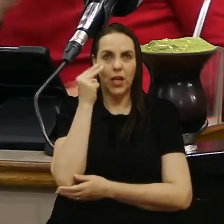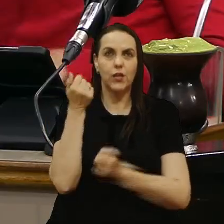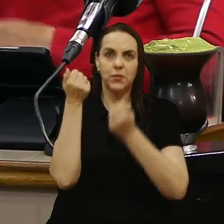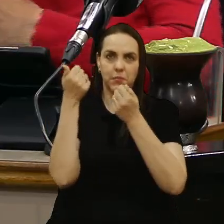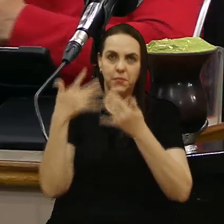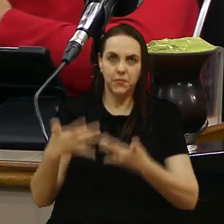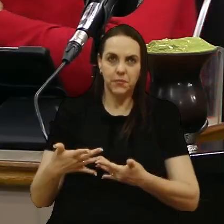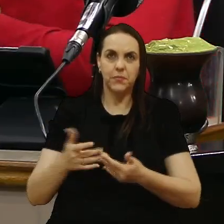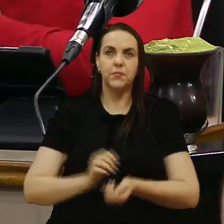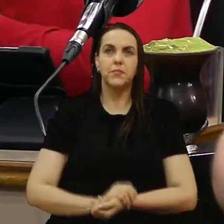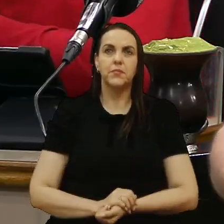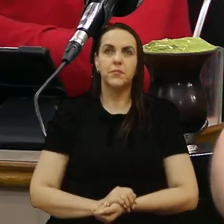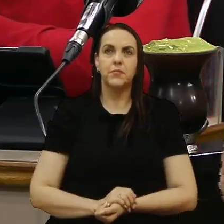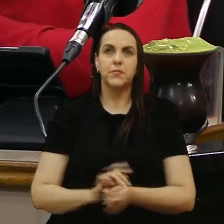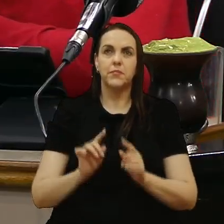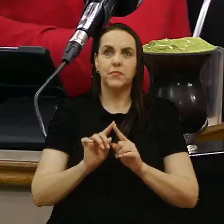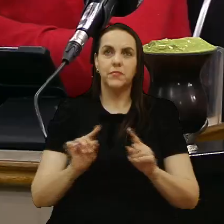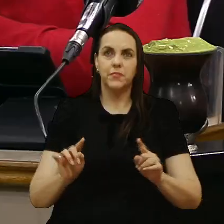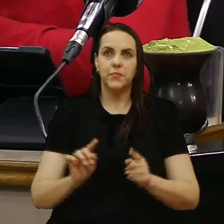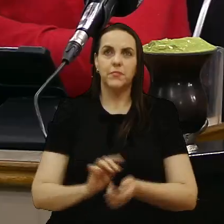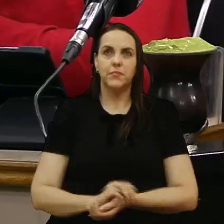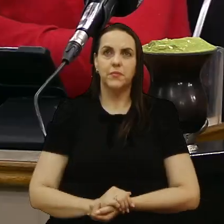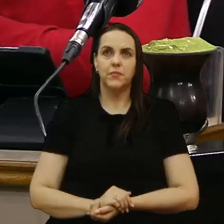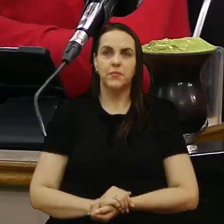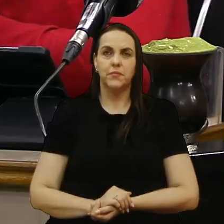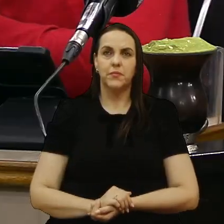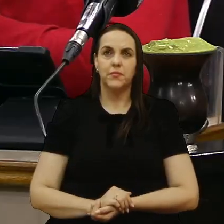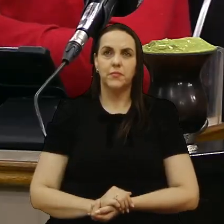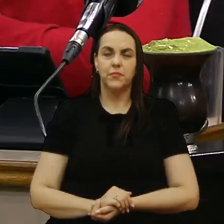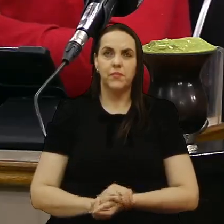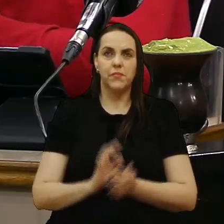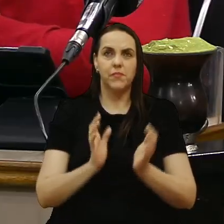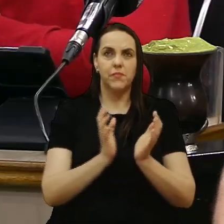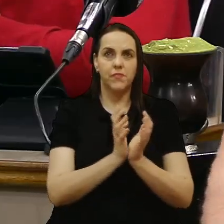bem, mas é o colega, o vereador Iago,